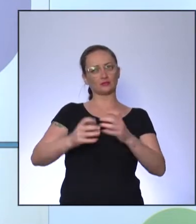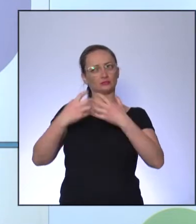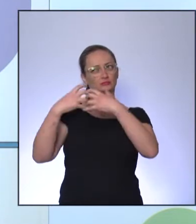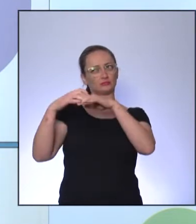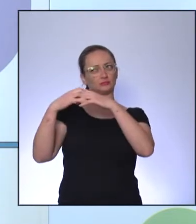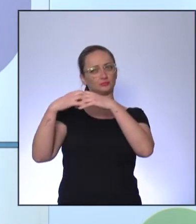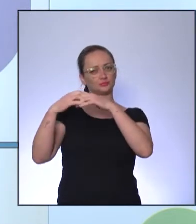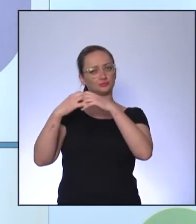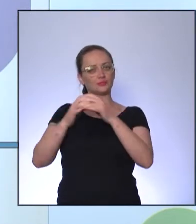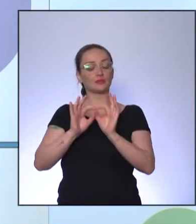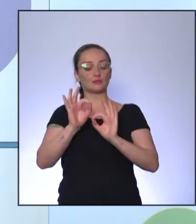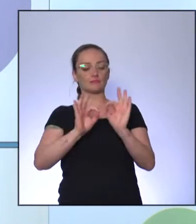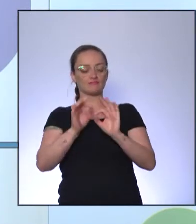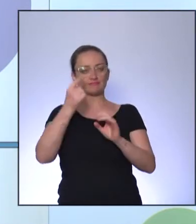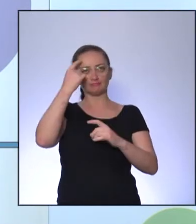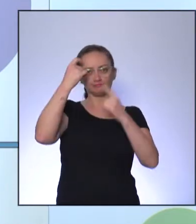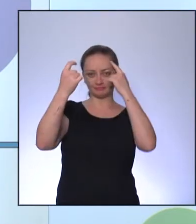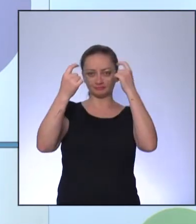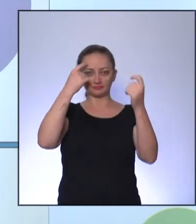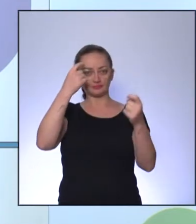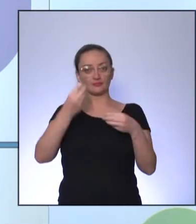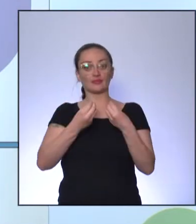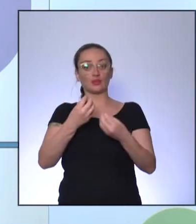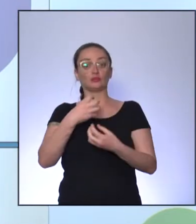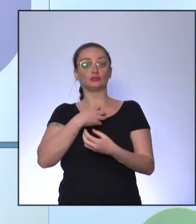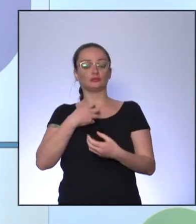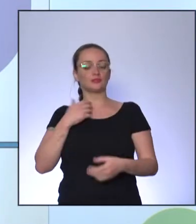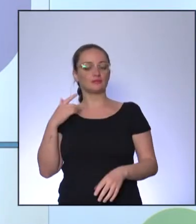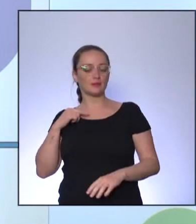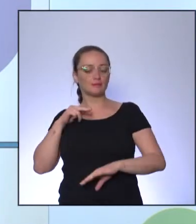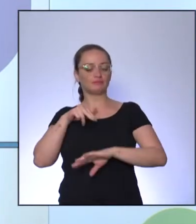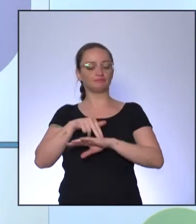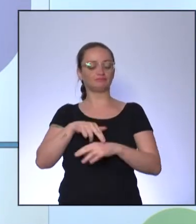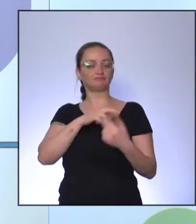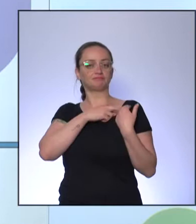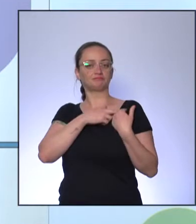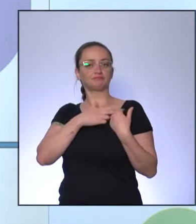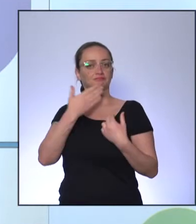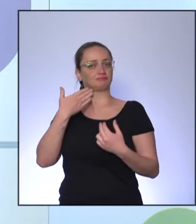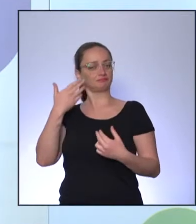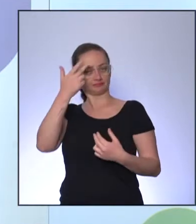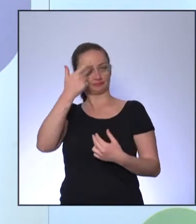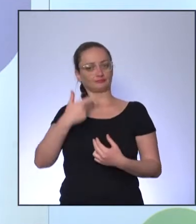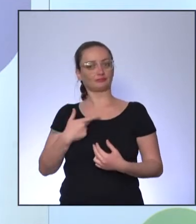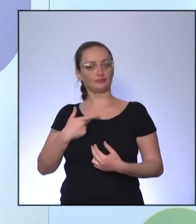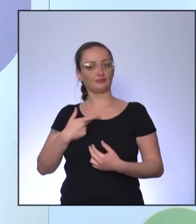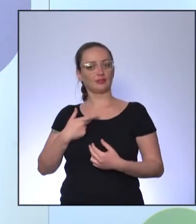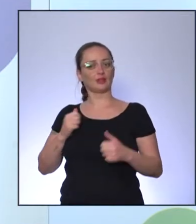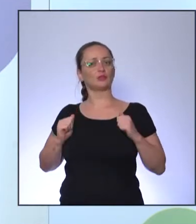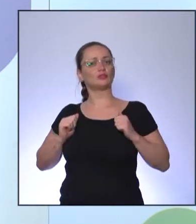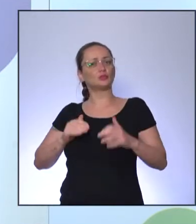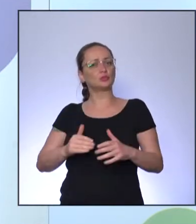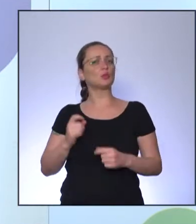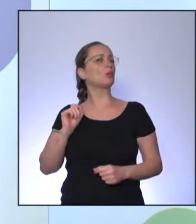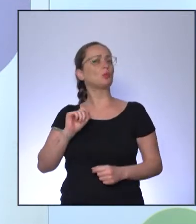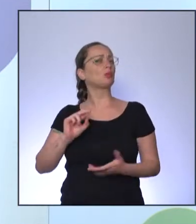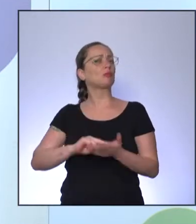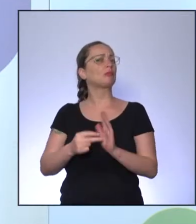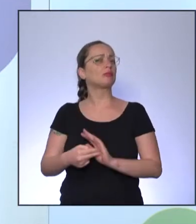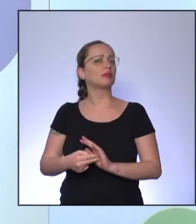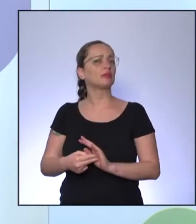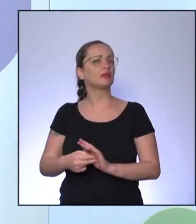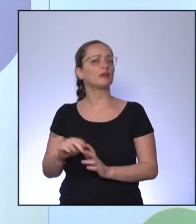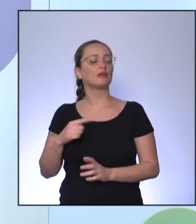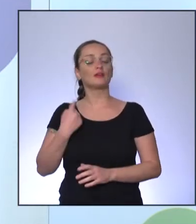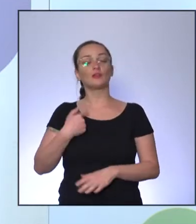pensar, refletir, planejar de forma protagonista. Que atitudes que significa isso, protagonista? A gente